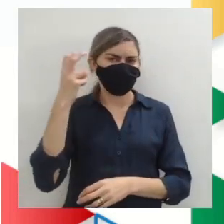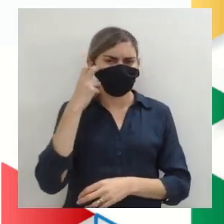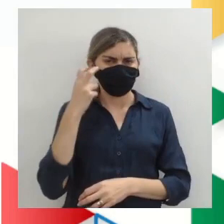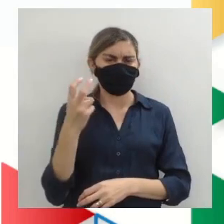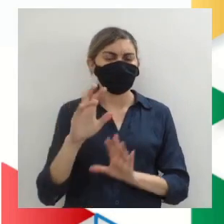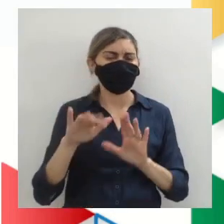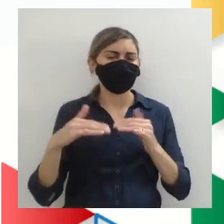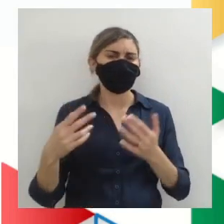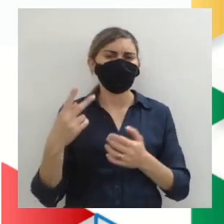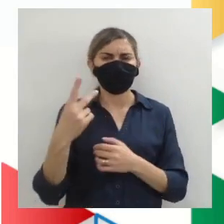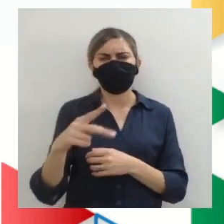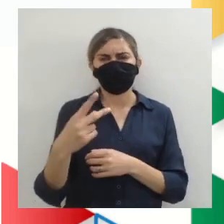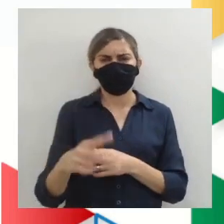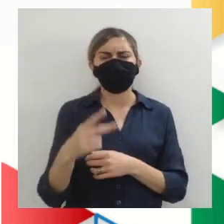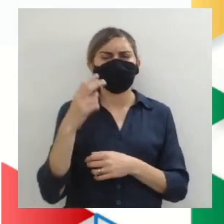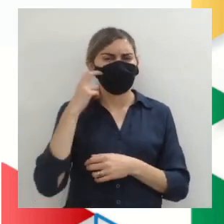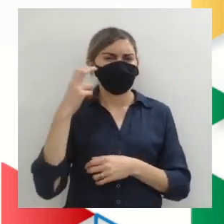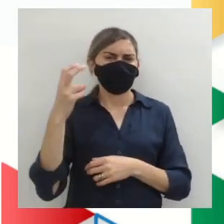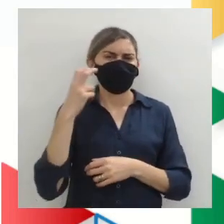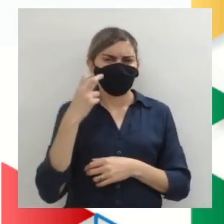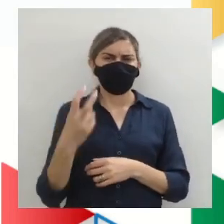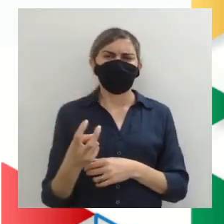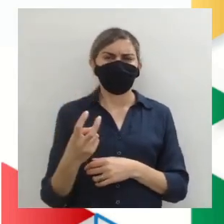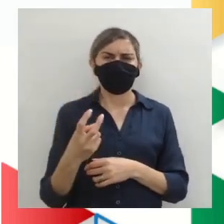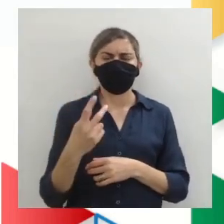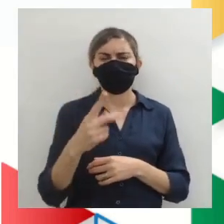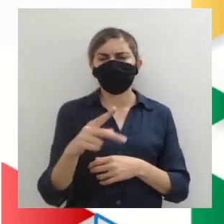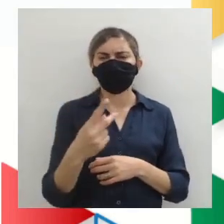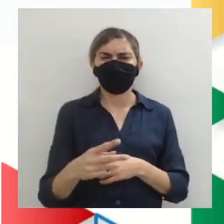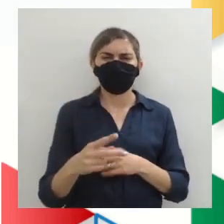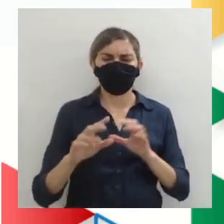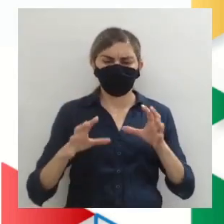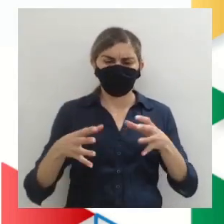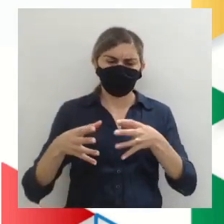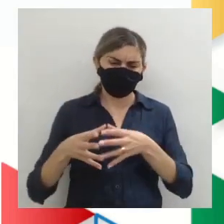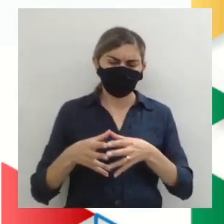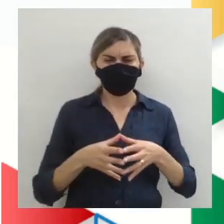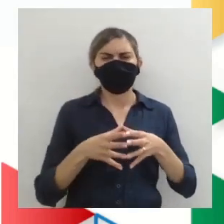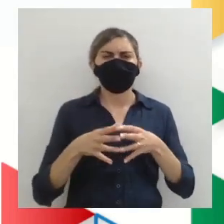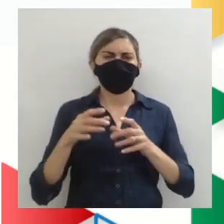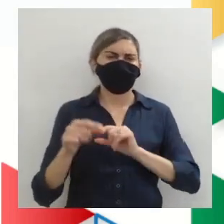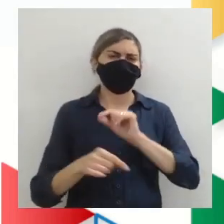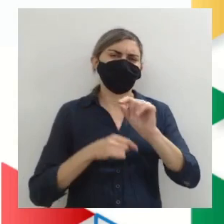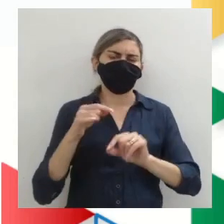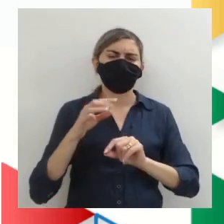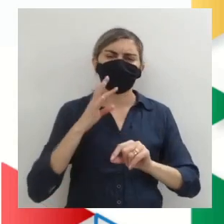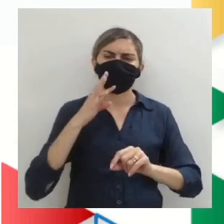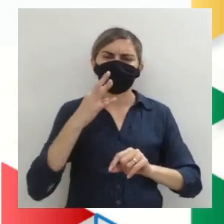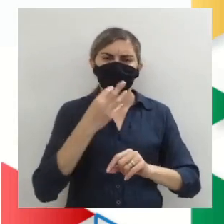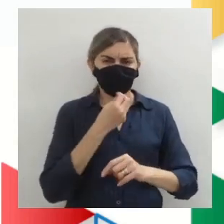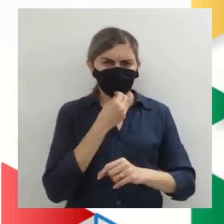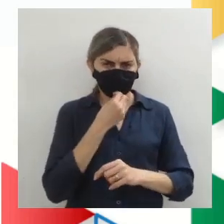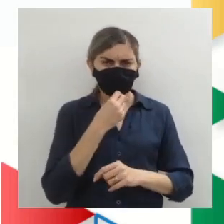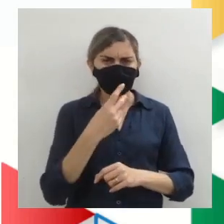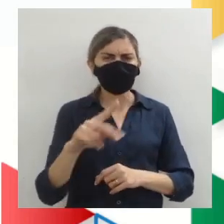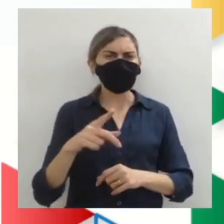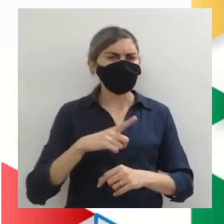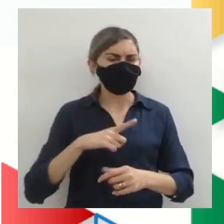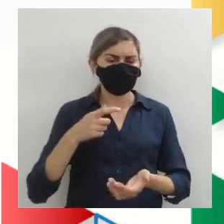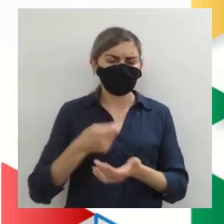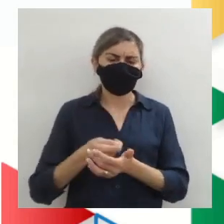Então, ela, a sabedoria, ela, justamente o que? Esse conhecimento, ela tem